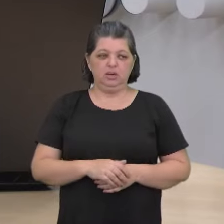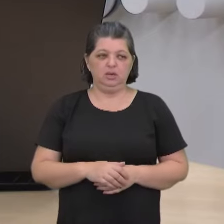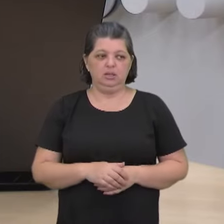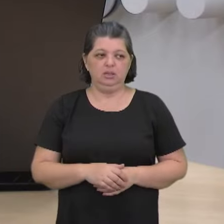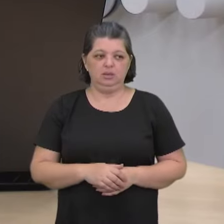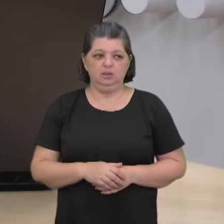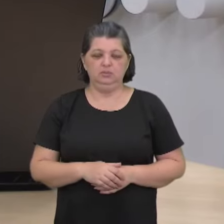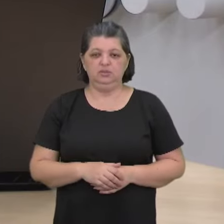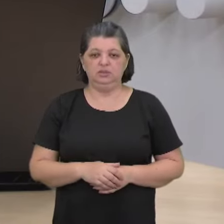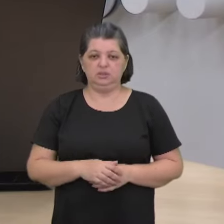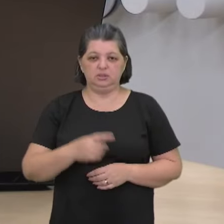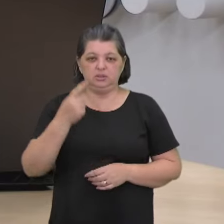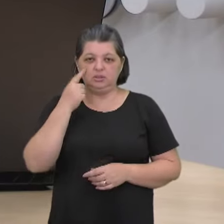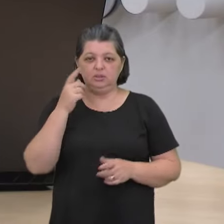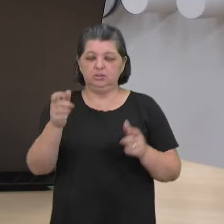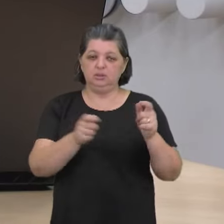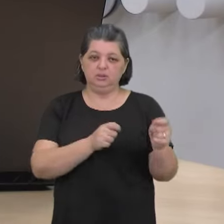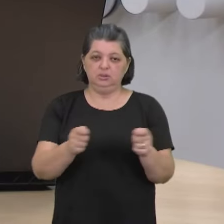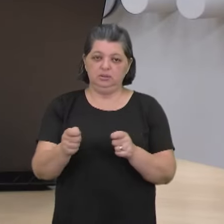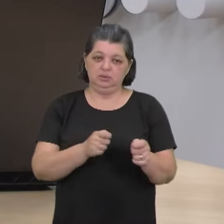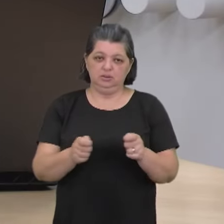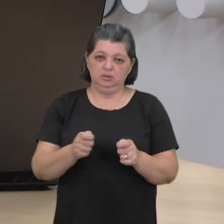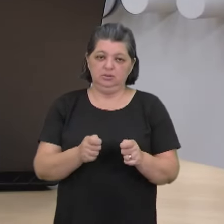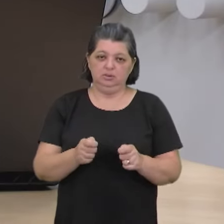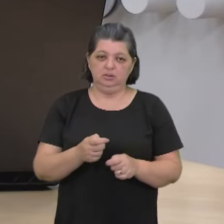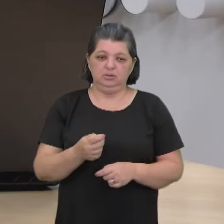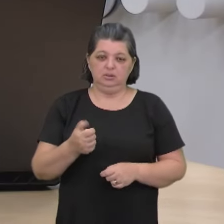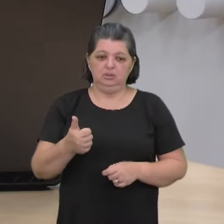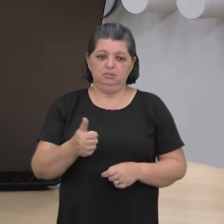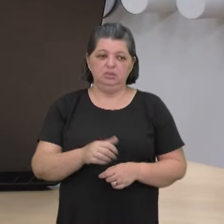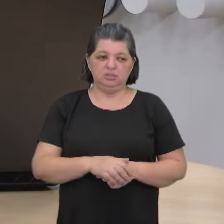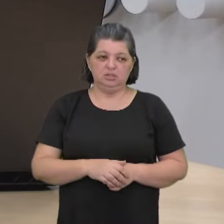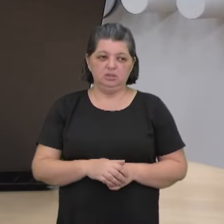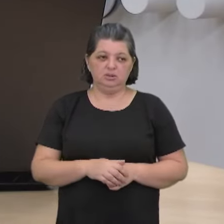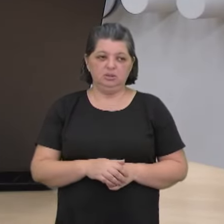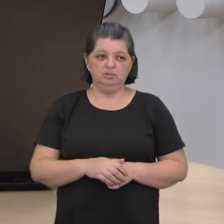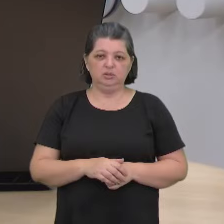dominar, transformar e controlar quase absolutamente a natureza,